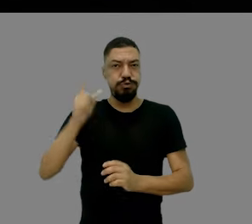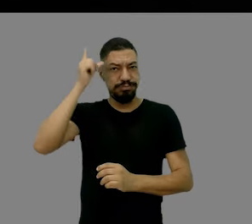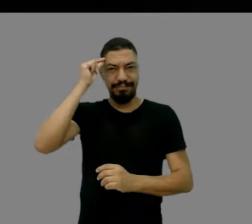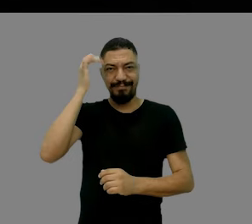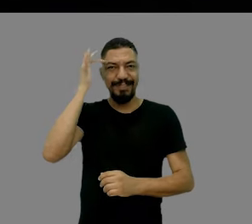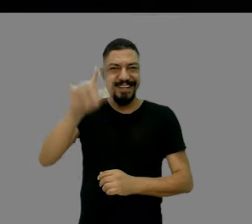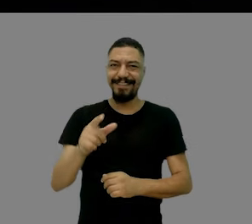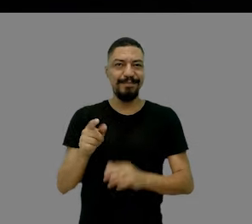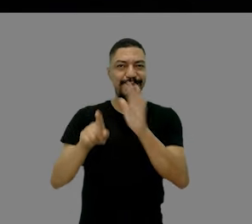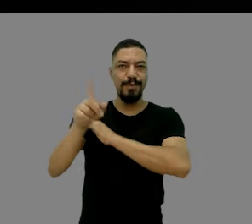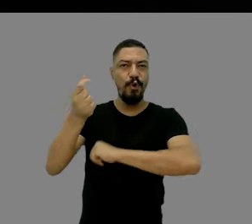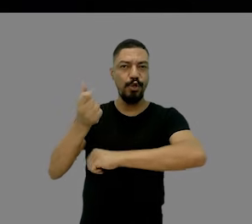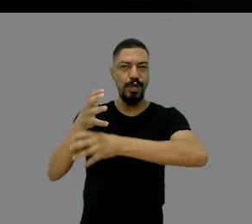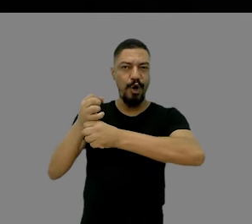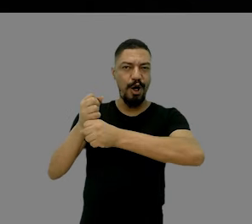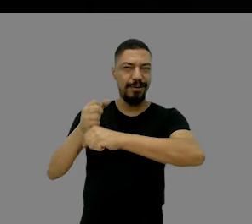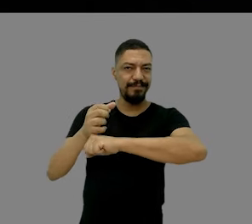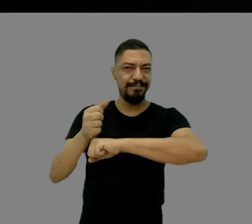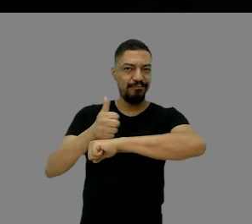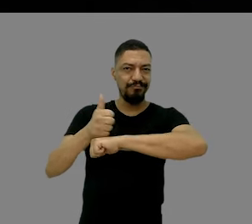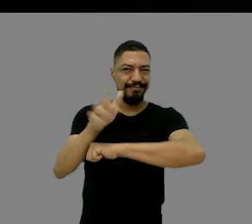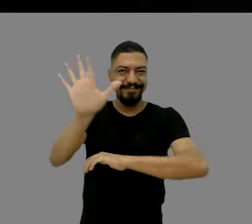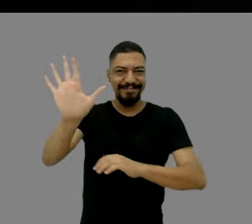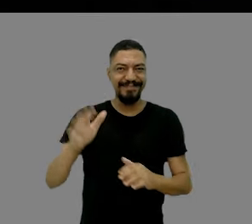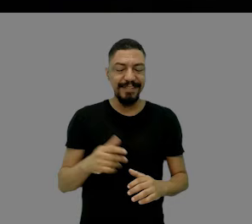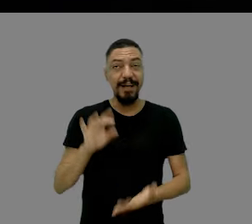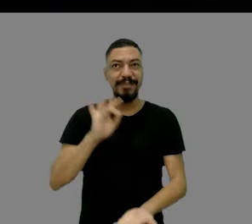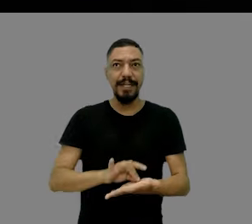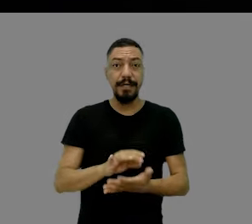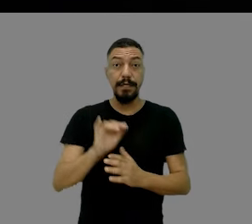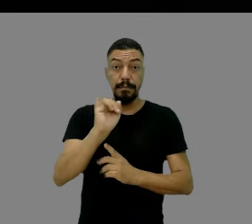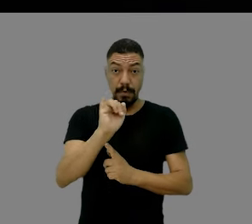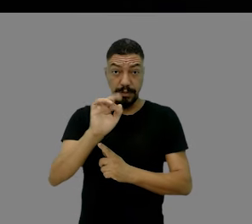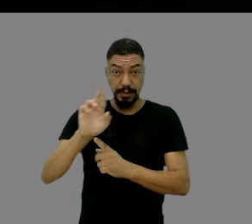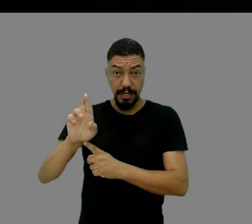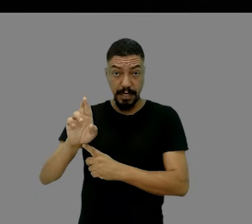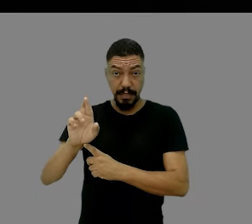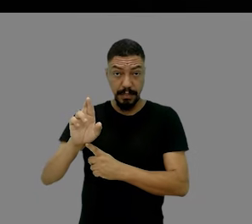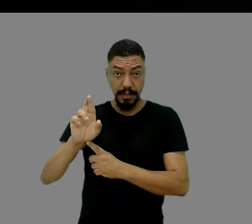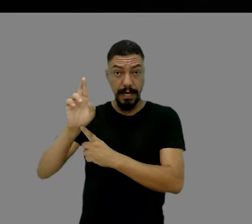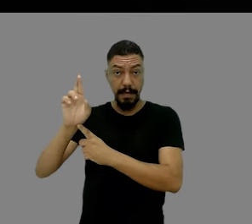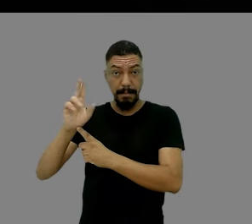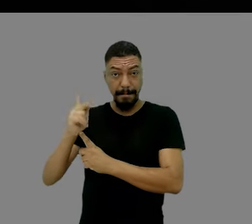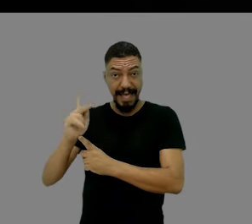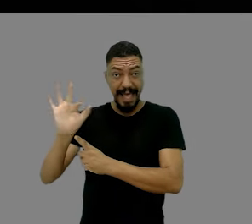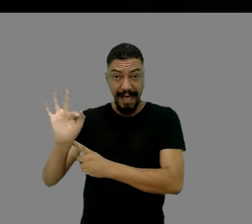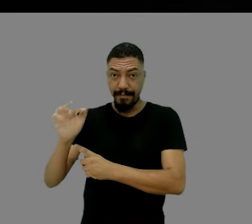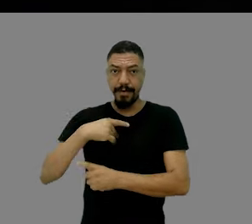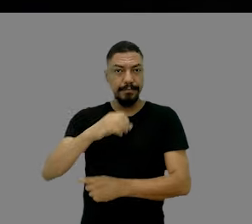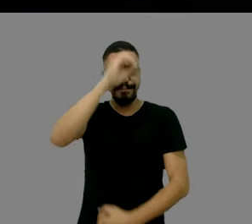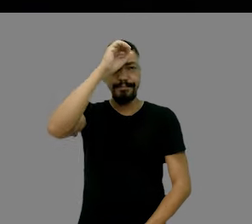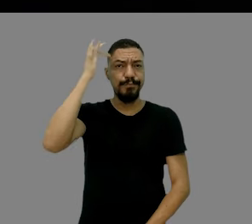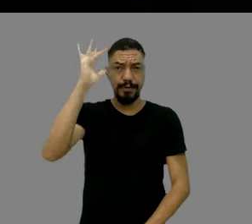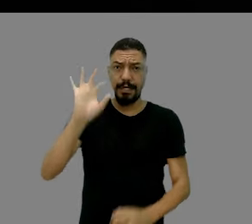Imposto de renda para pessoa física, não sei. Vou ficar devendo. Porque não é a minha área. Então,